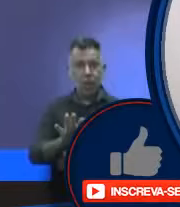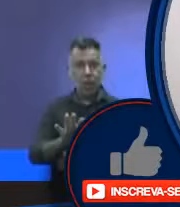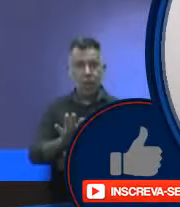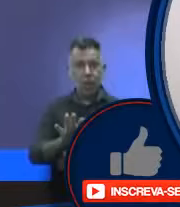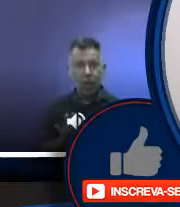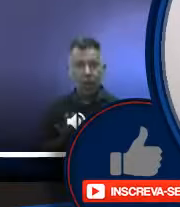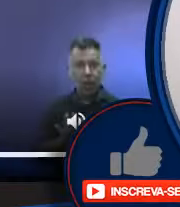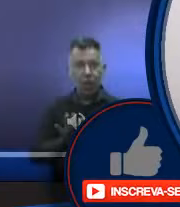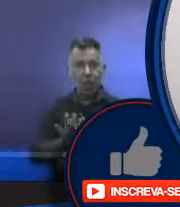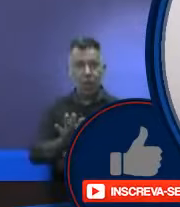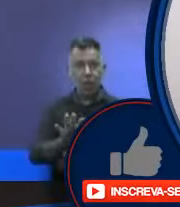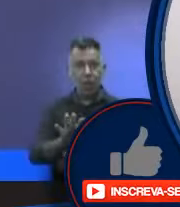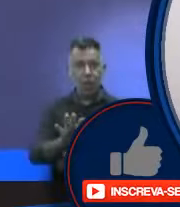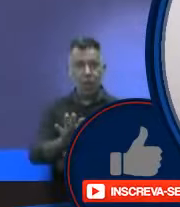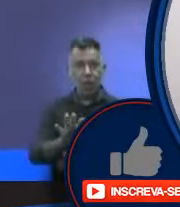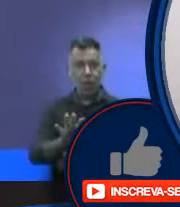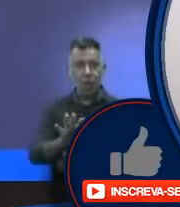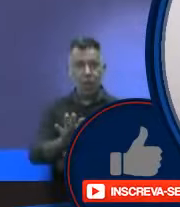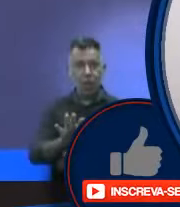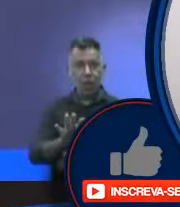Vamos ver.